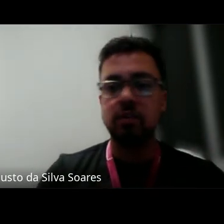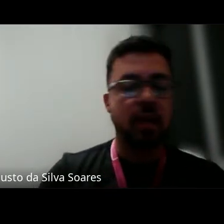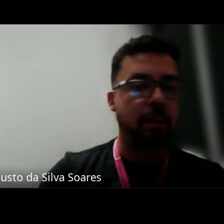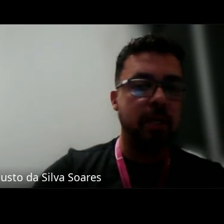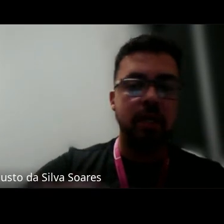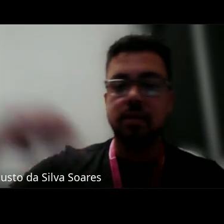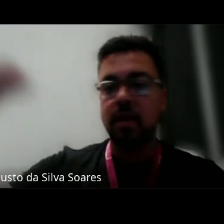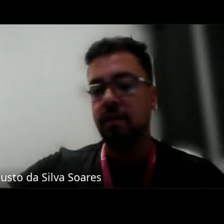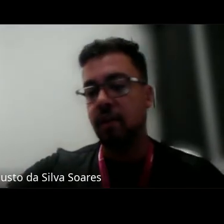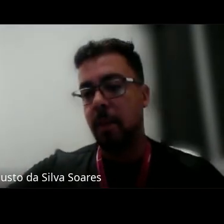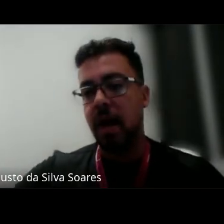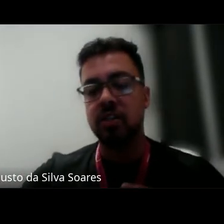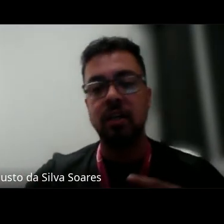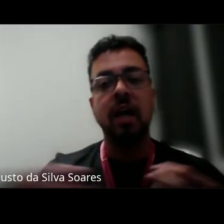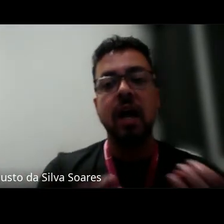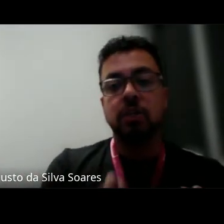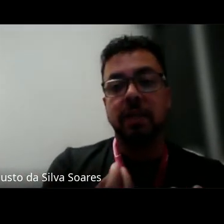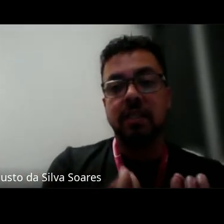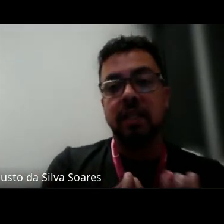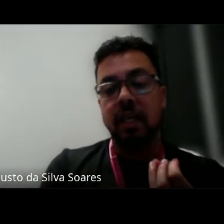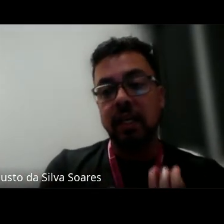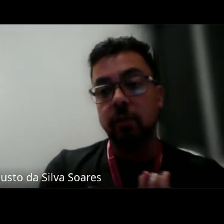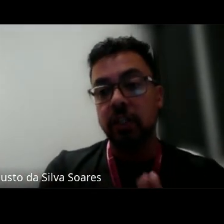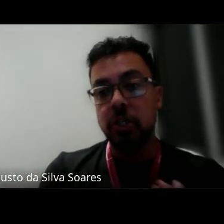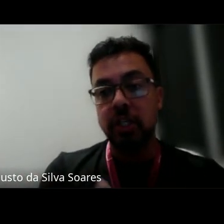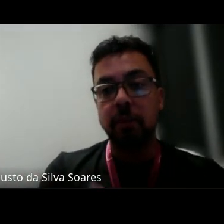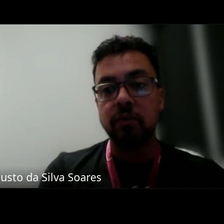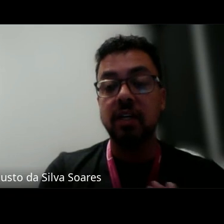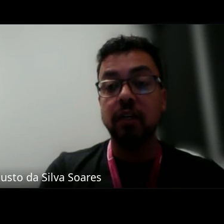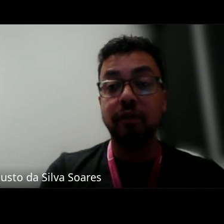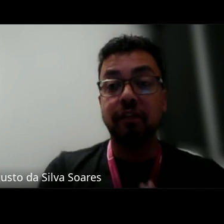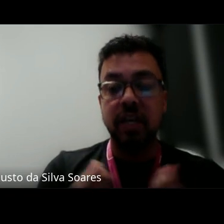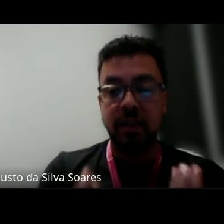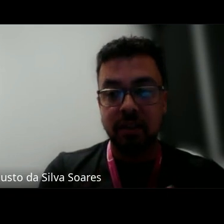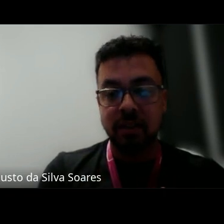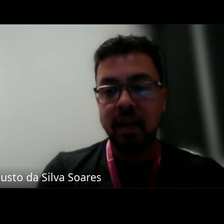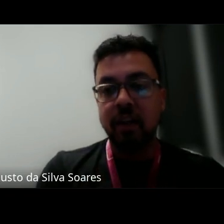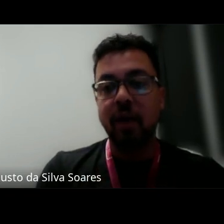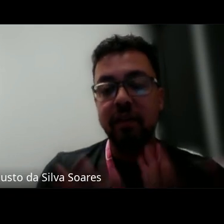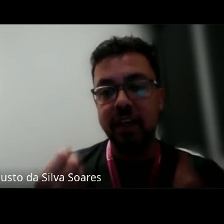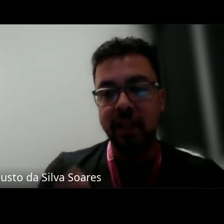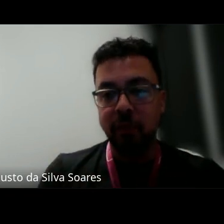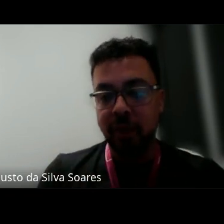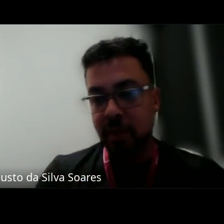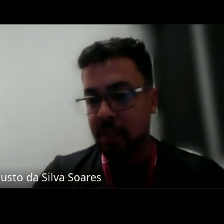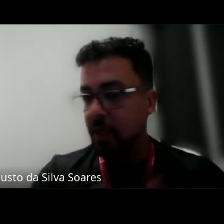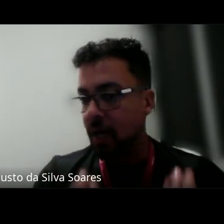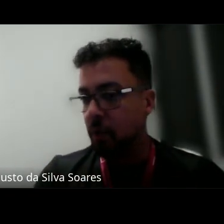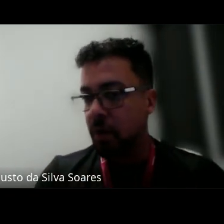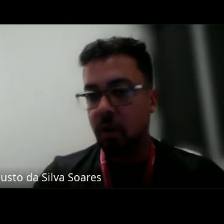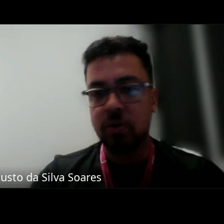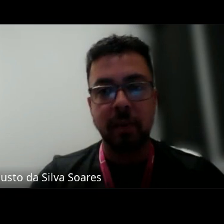na fisioterapia, se é na enfermagem. A gente precisa entender que é quando a gente está manuseando vidas, não é a vida humana, mas